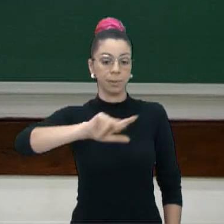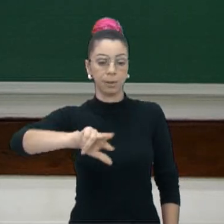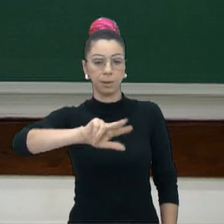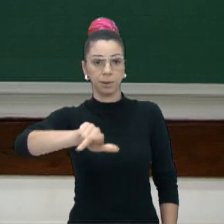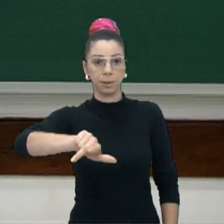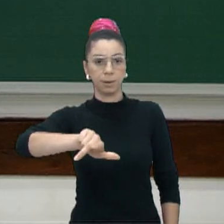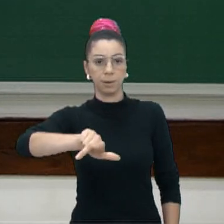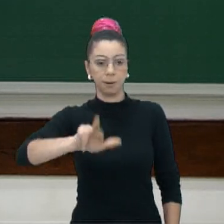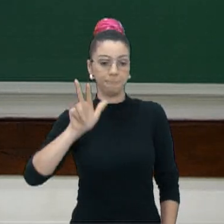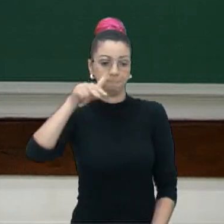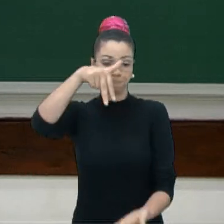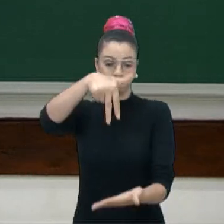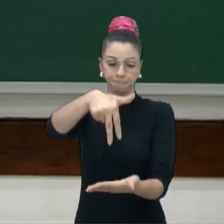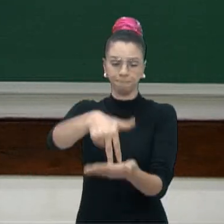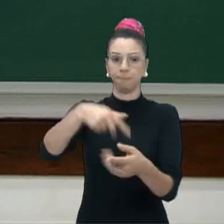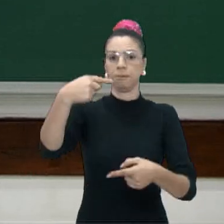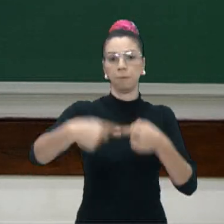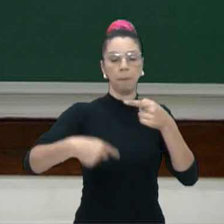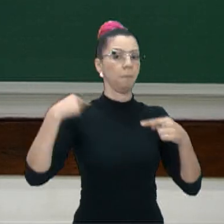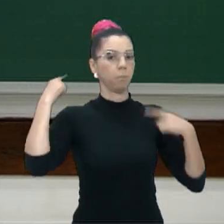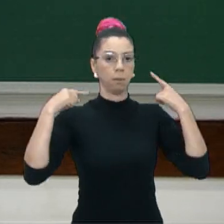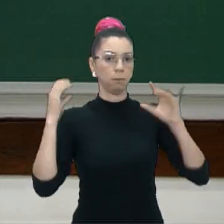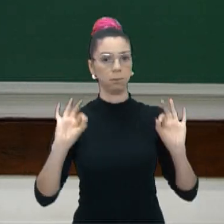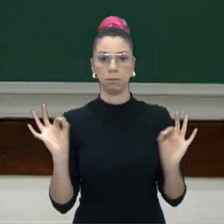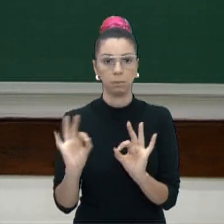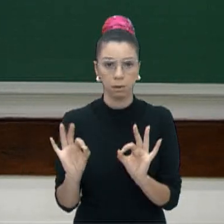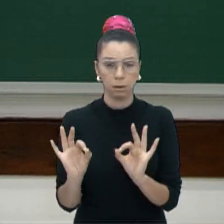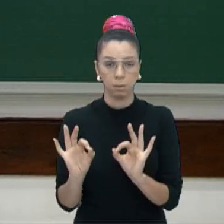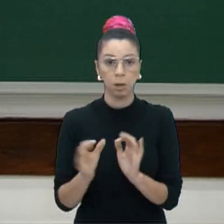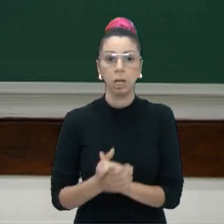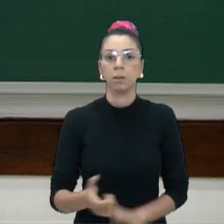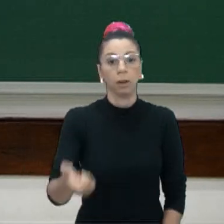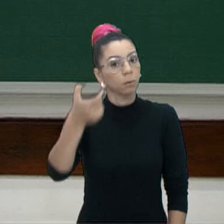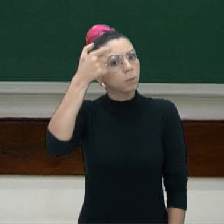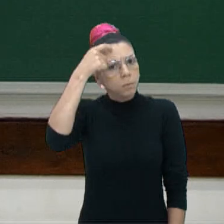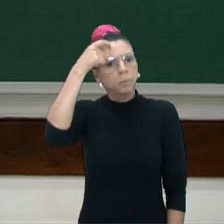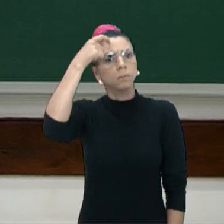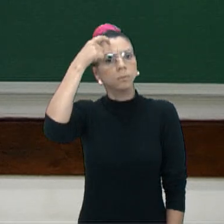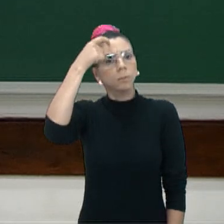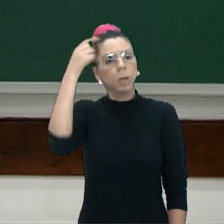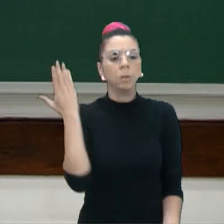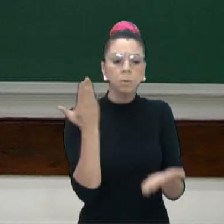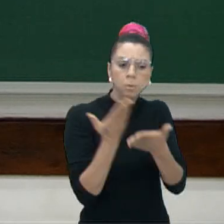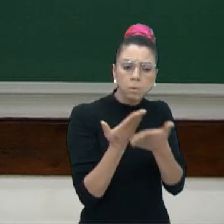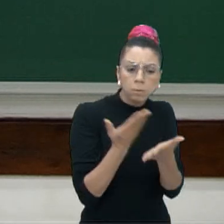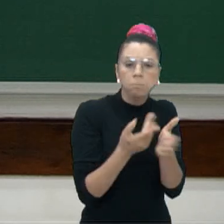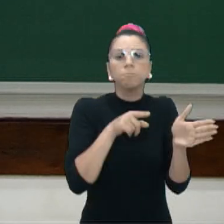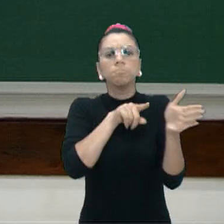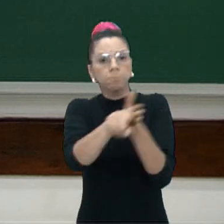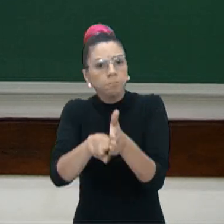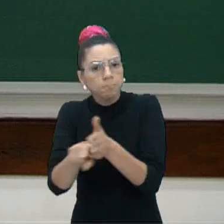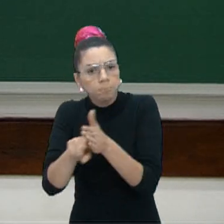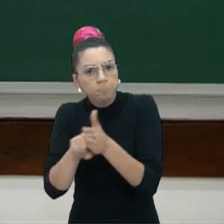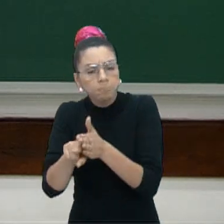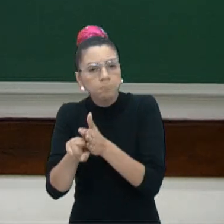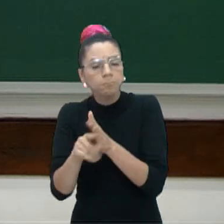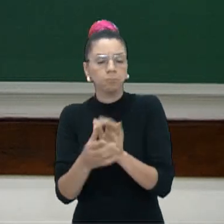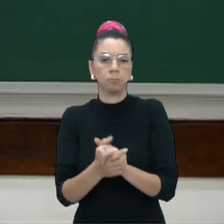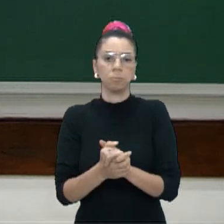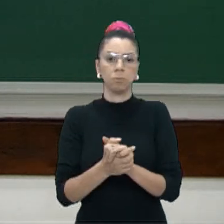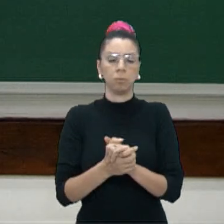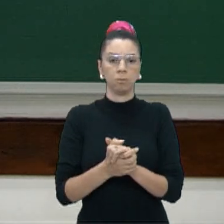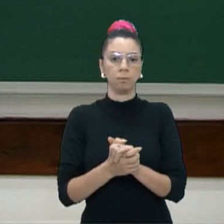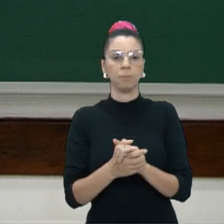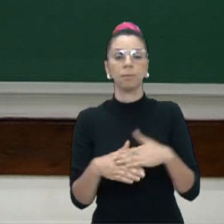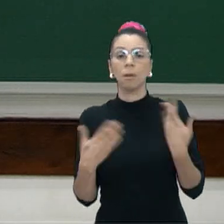um ativista político maluco, ele é um ativista político com fundamento, com teoria, e ele fala só a partir da teoria.